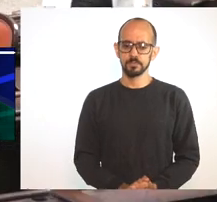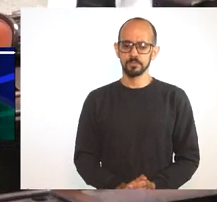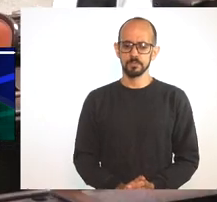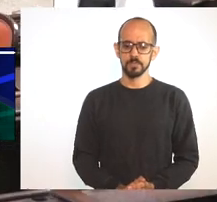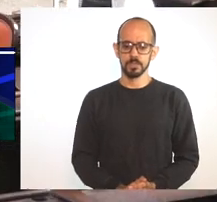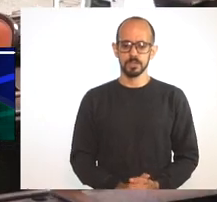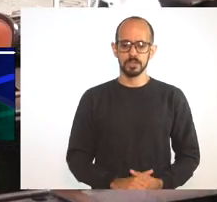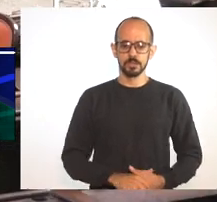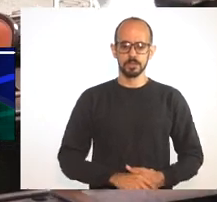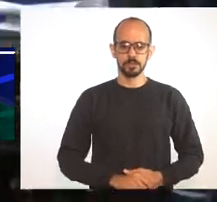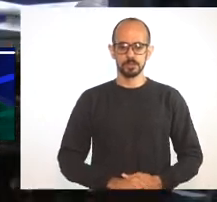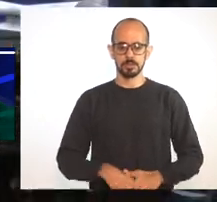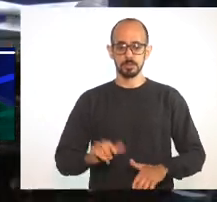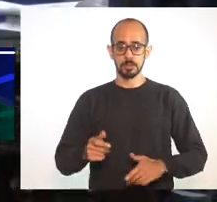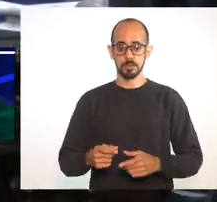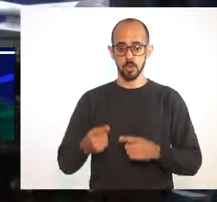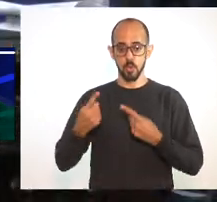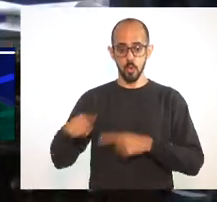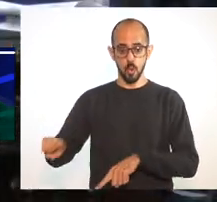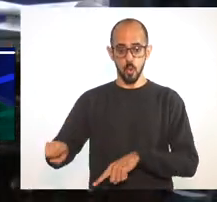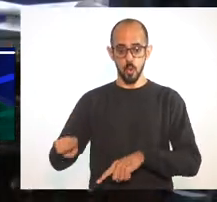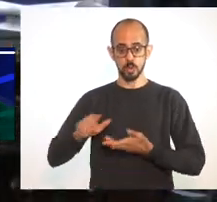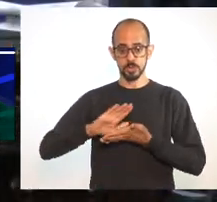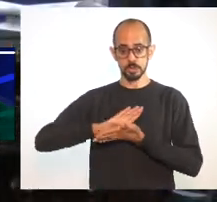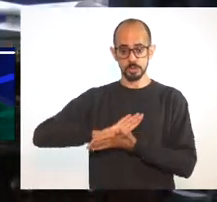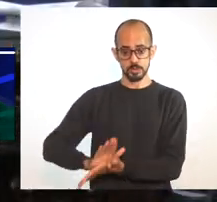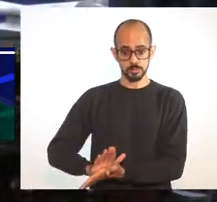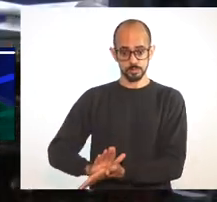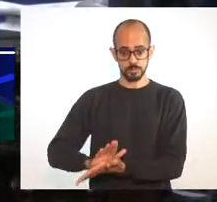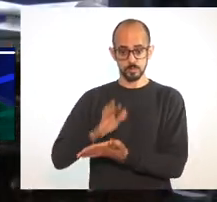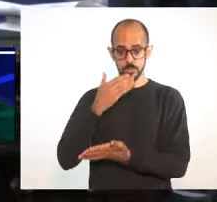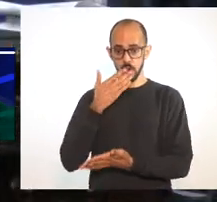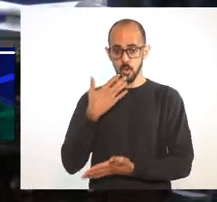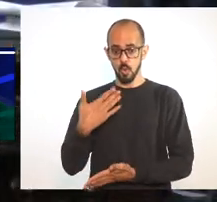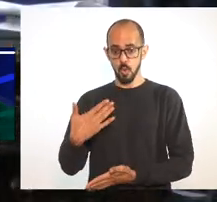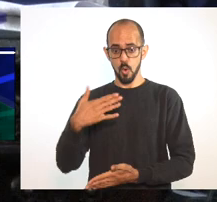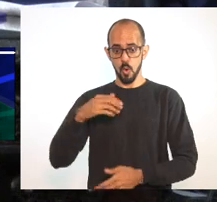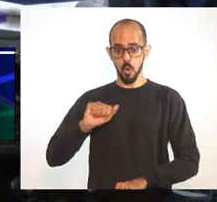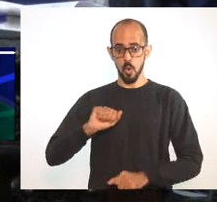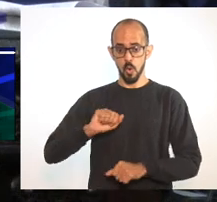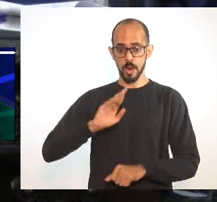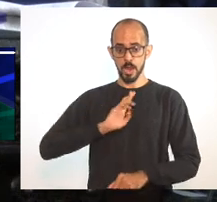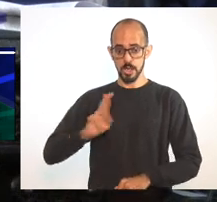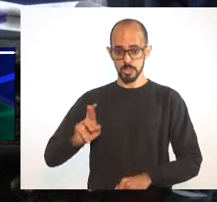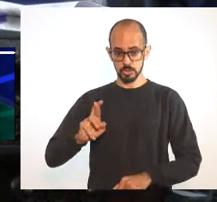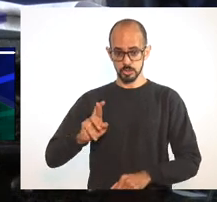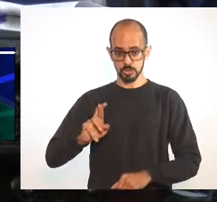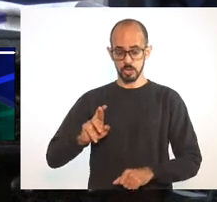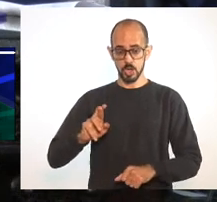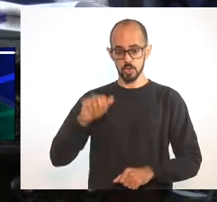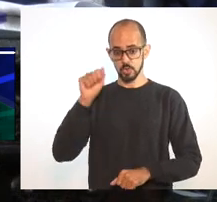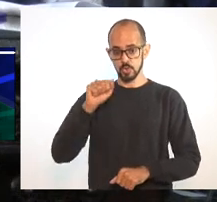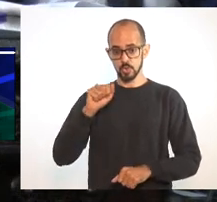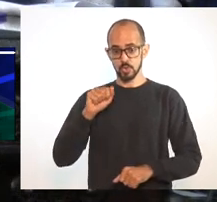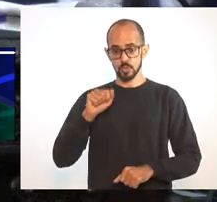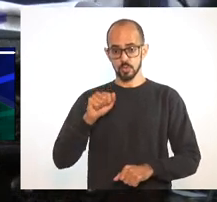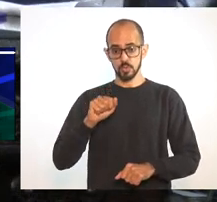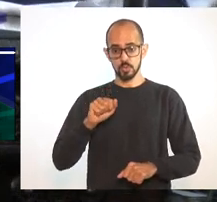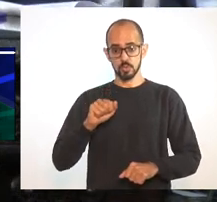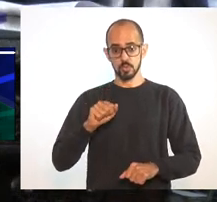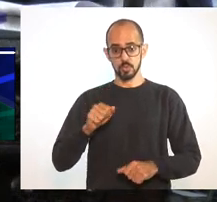Pela Comissão de Combate a Discriminações e Preconceito de Raça, Cor, Etnia, Religião e Procedência Nacional, chamo o